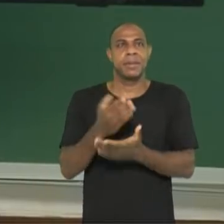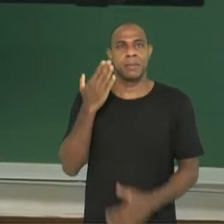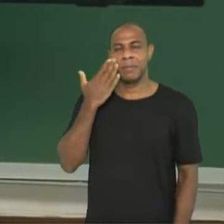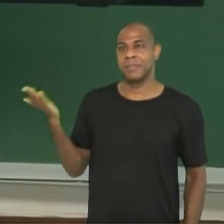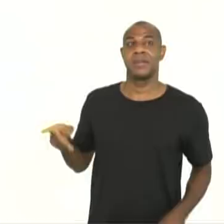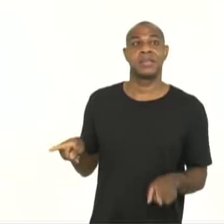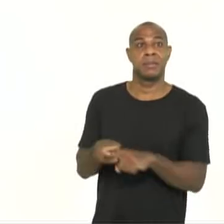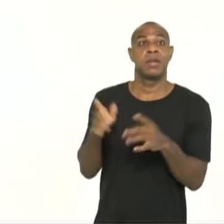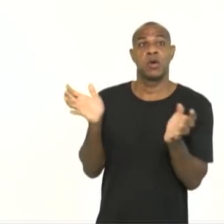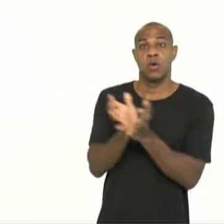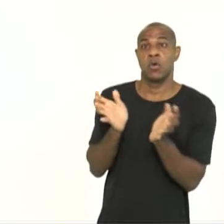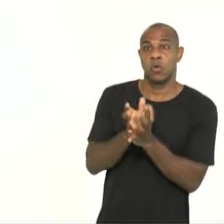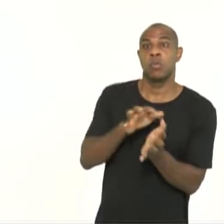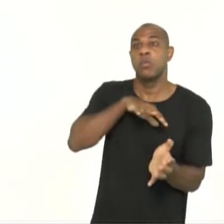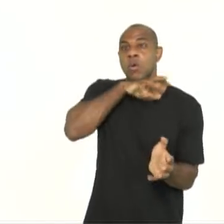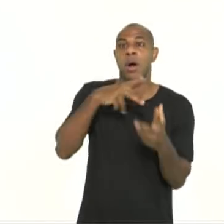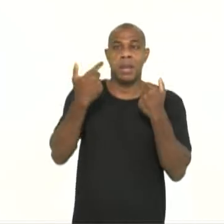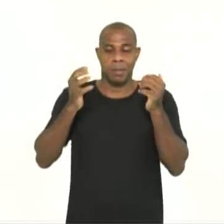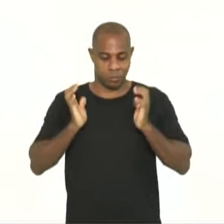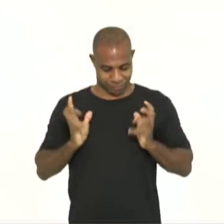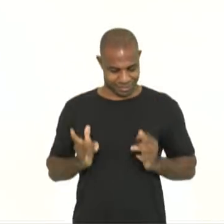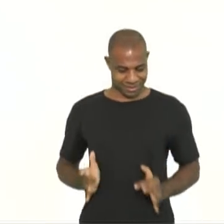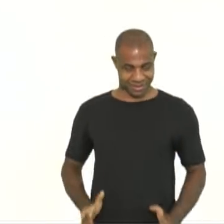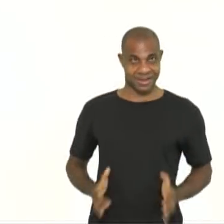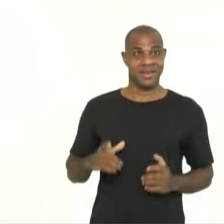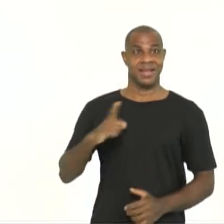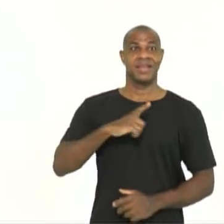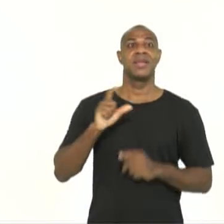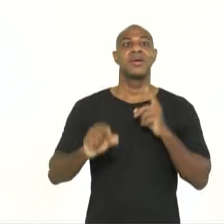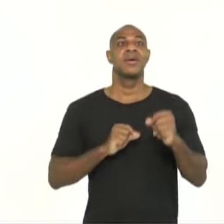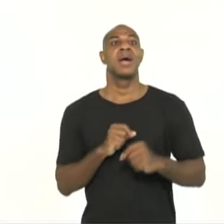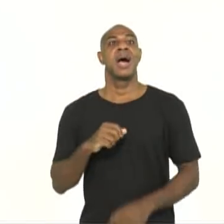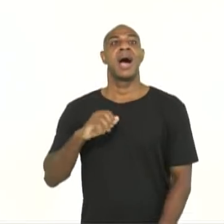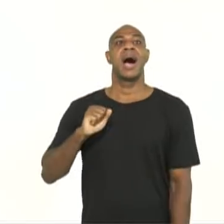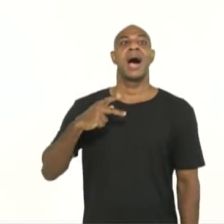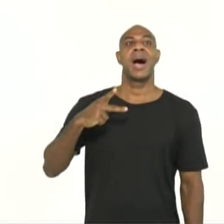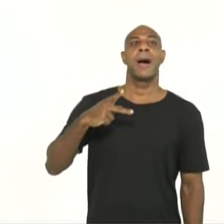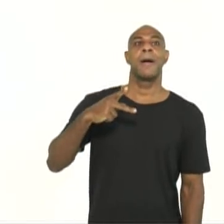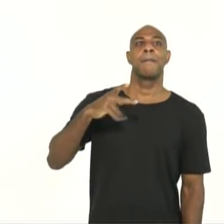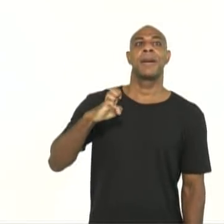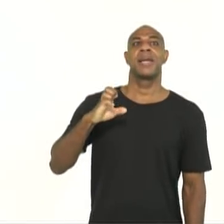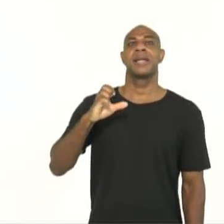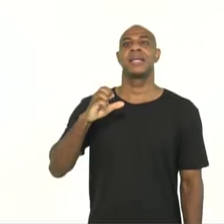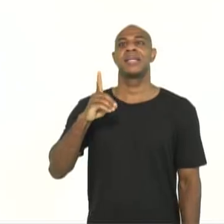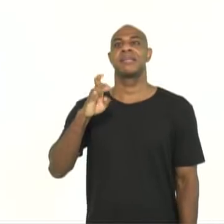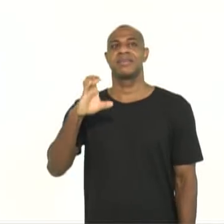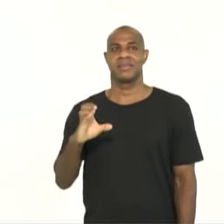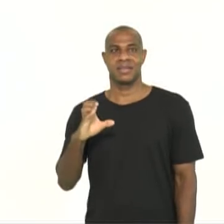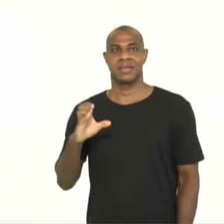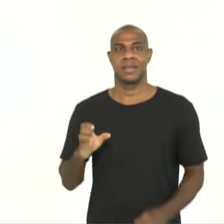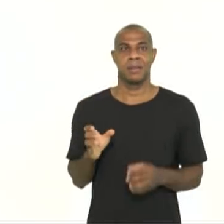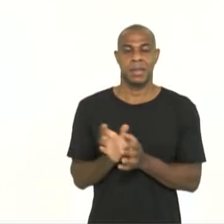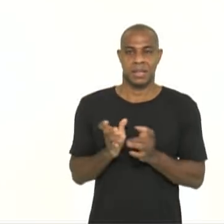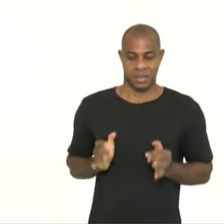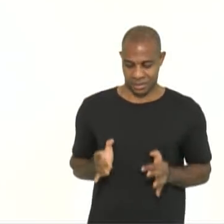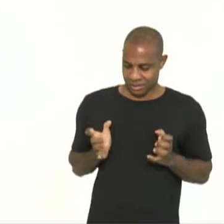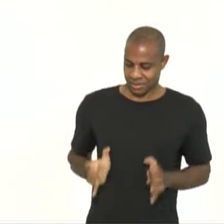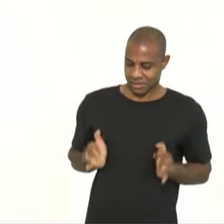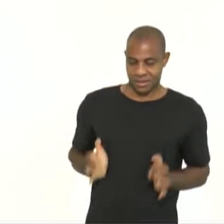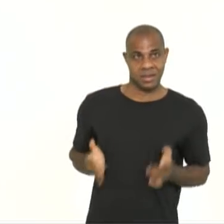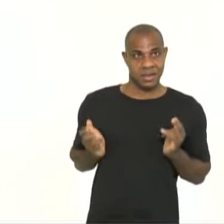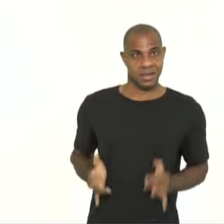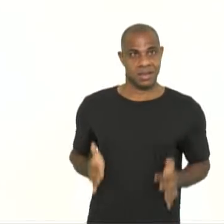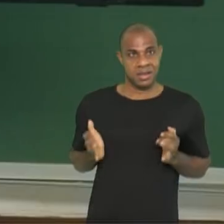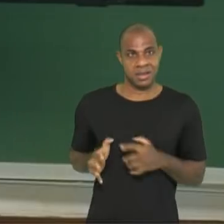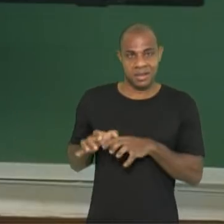têm apêndices articulados. Esses apêndices articulados podem ser as patas, no qual eles vão usar para